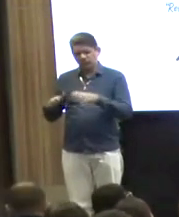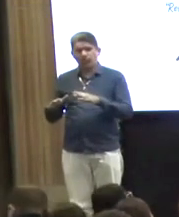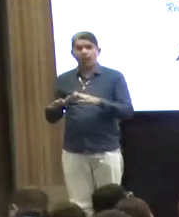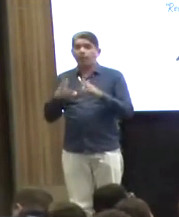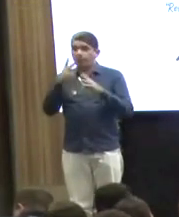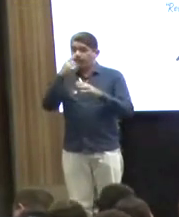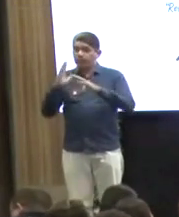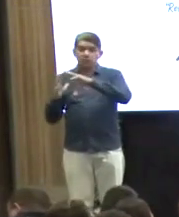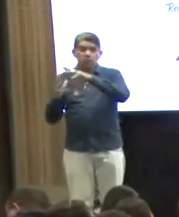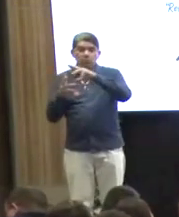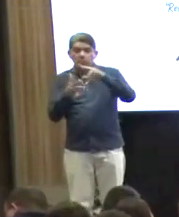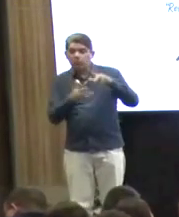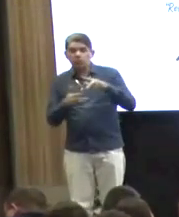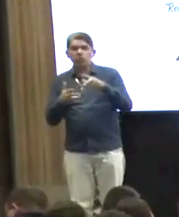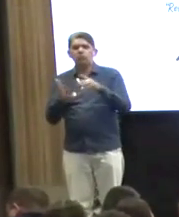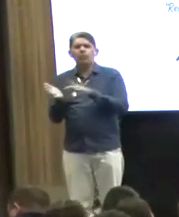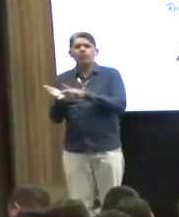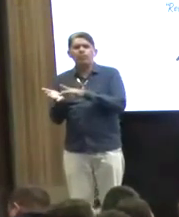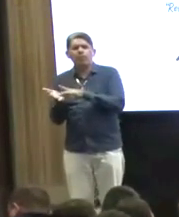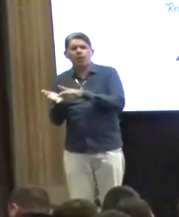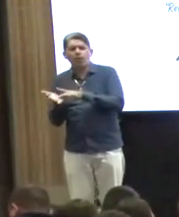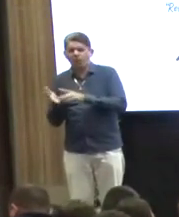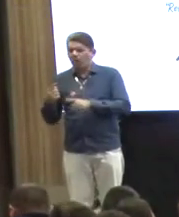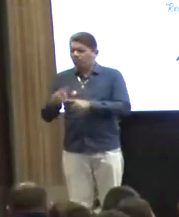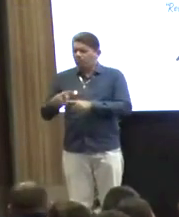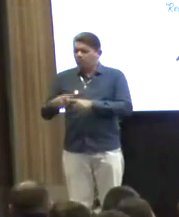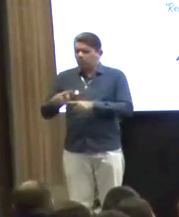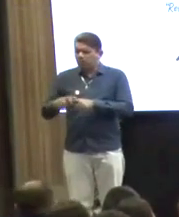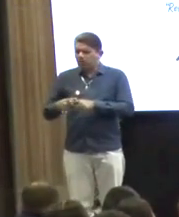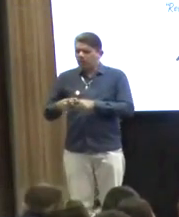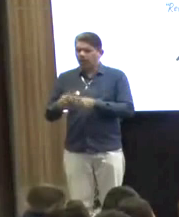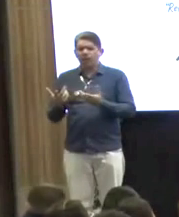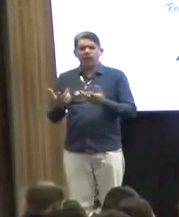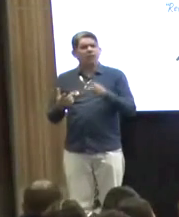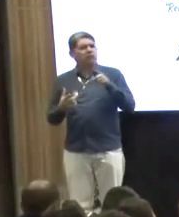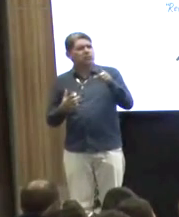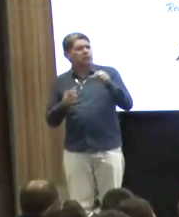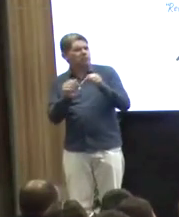contraditório, cheio de hipocrisias, e ela pergunta, mas por que você pode fazer isso e não aquilo? Por que